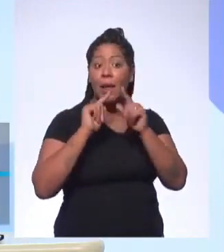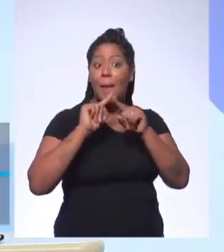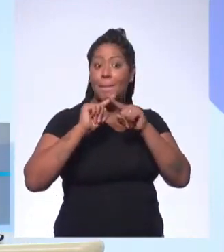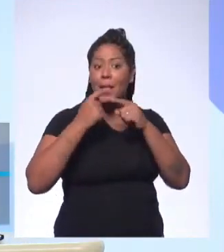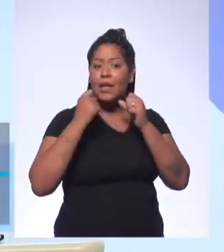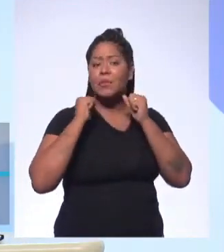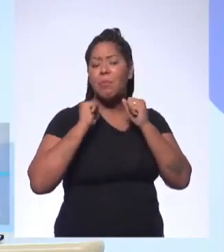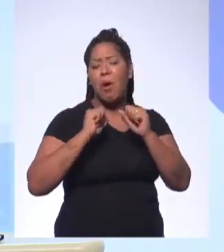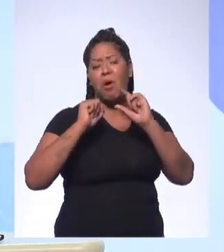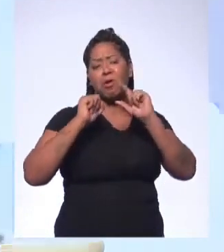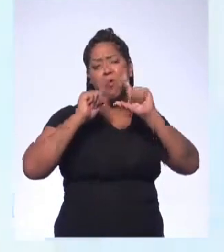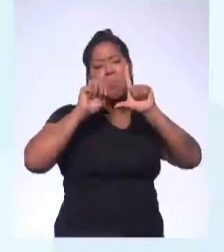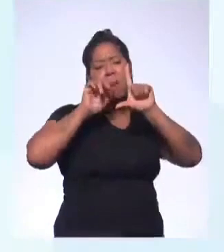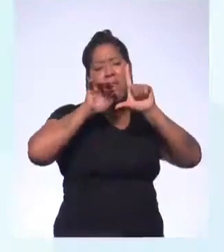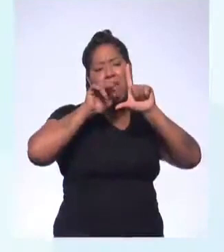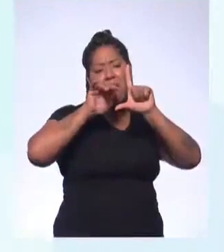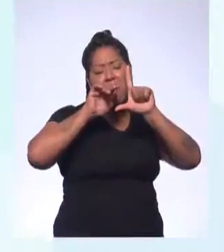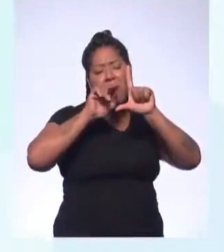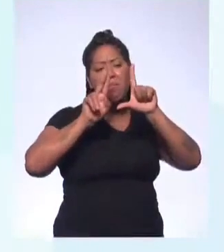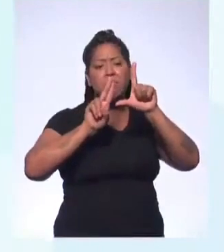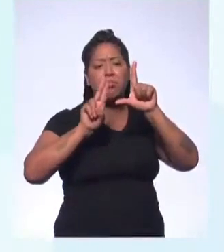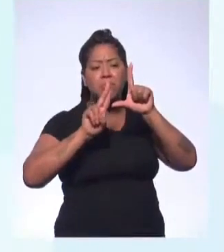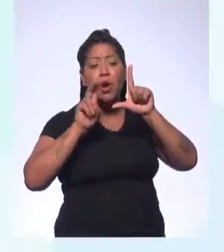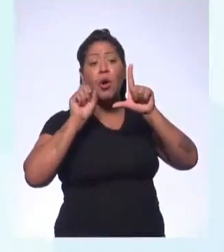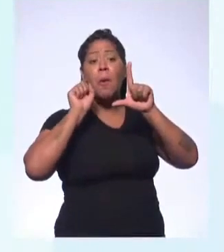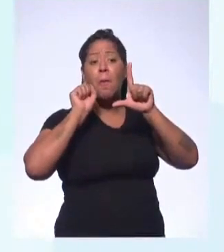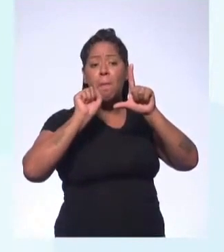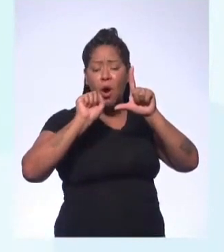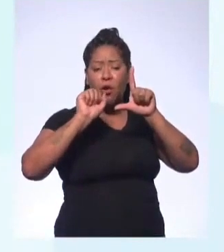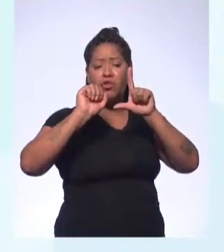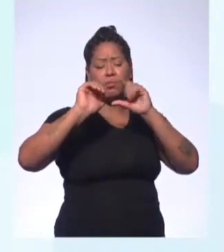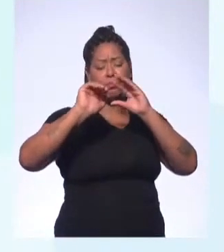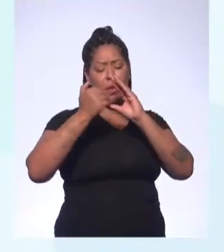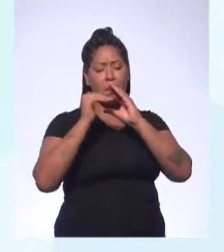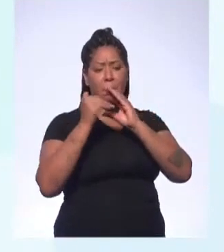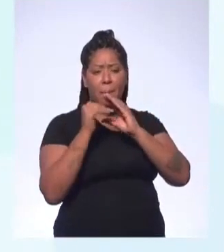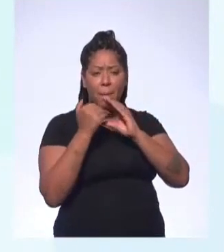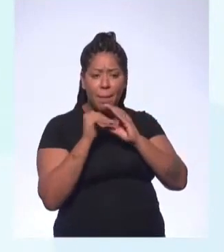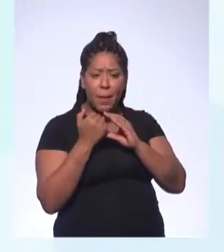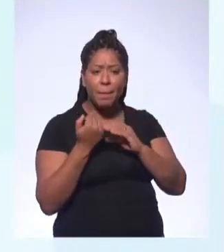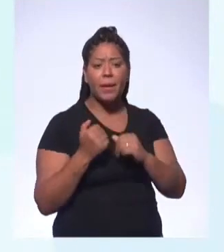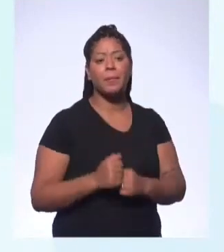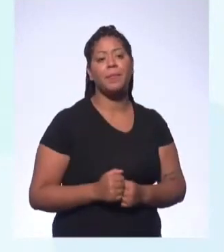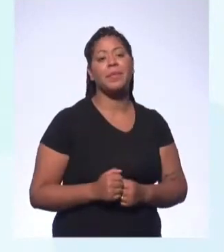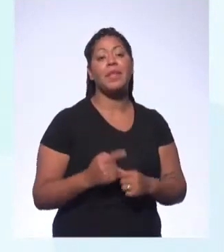dar pelo link ou pelo QR Code, deixa a impressão que você teve da nossa aula, e